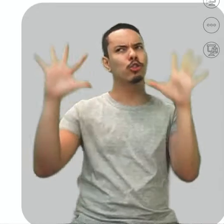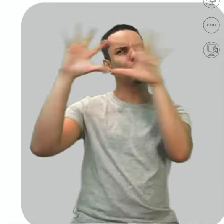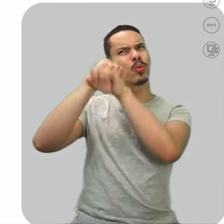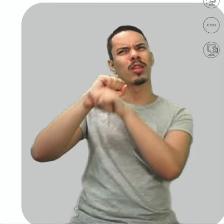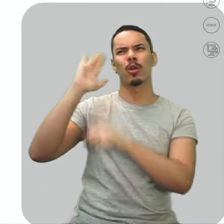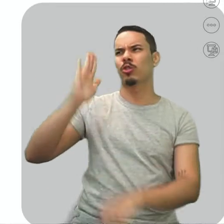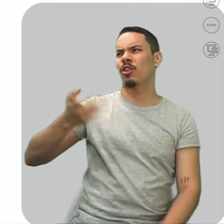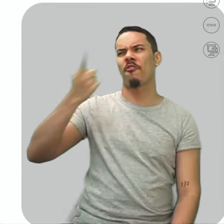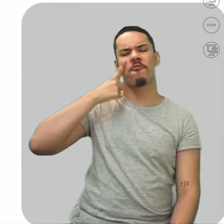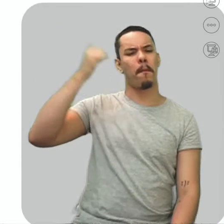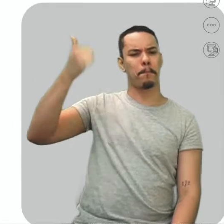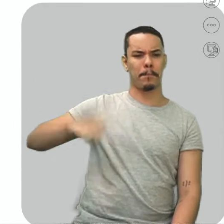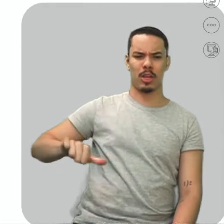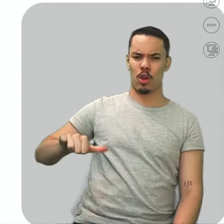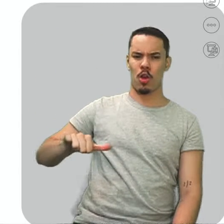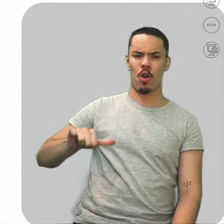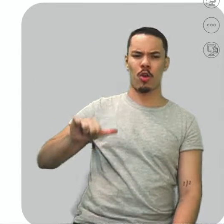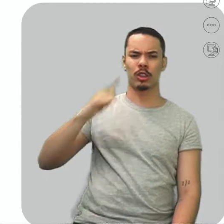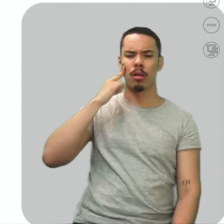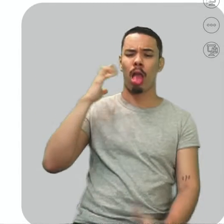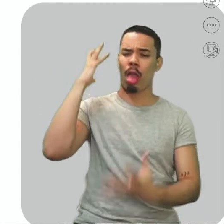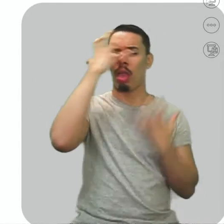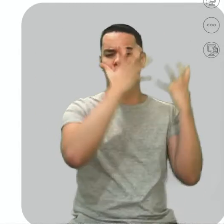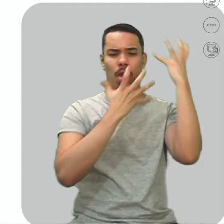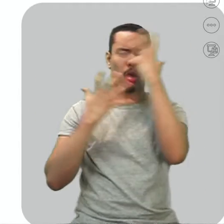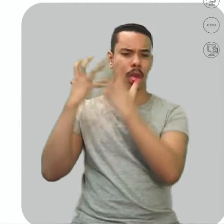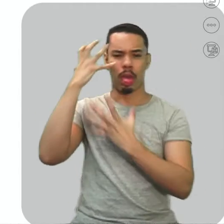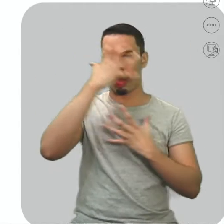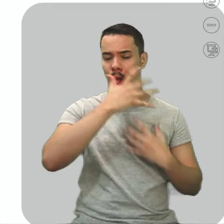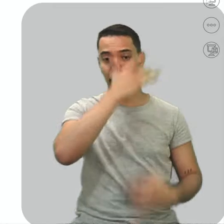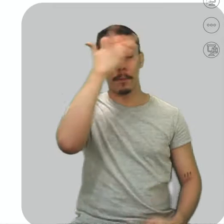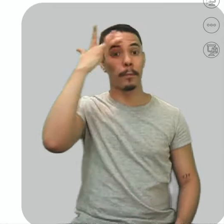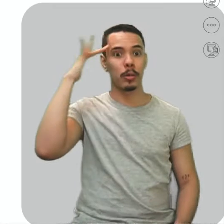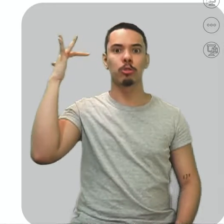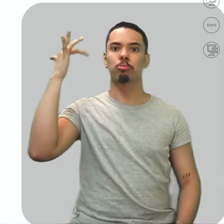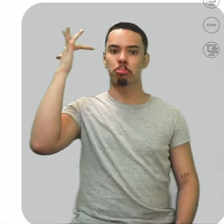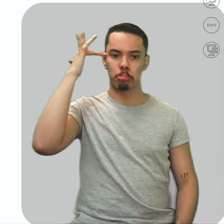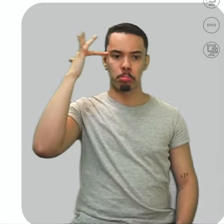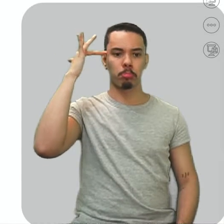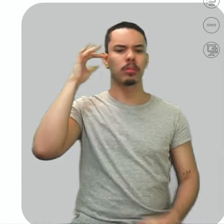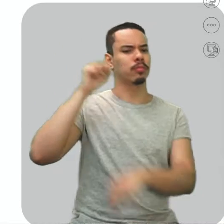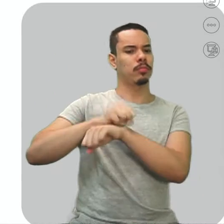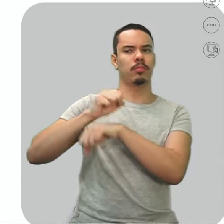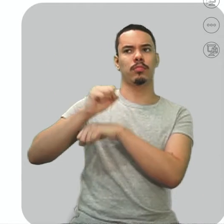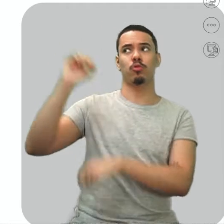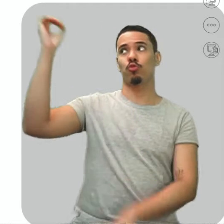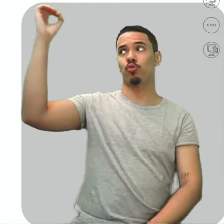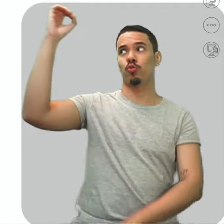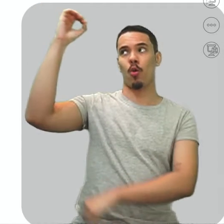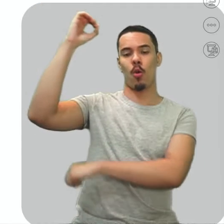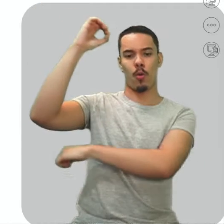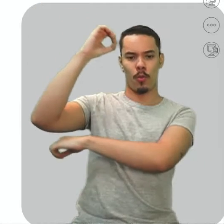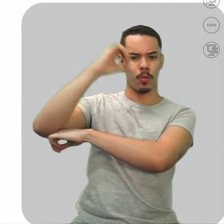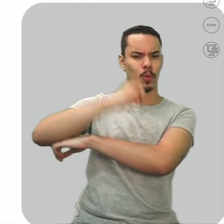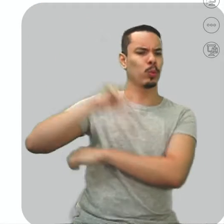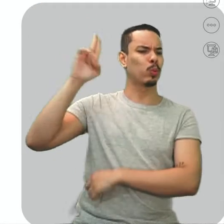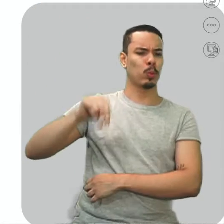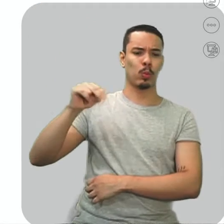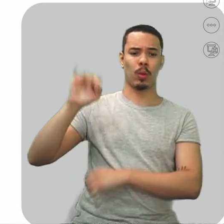de endoidecer gente sã espera que o sol já vem nunca